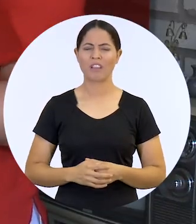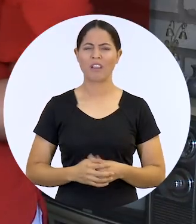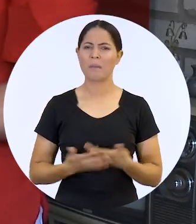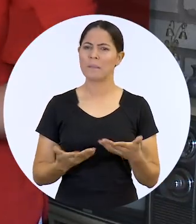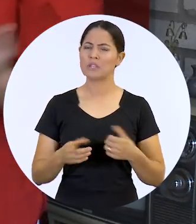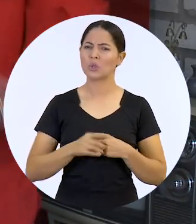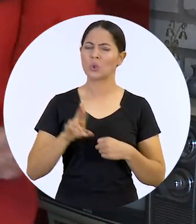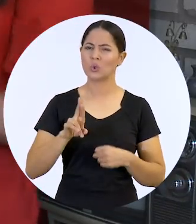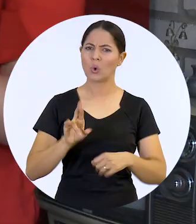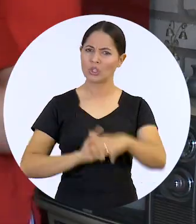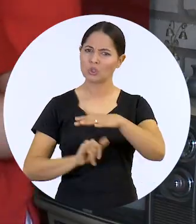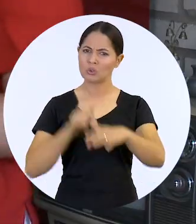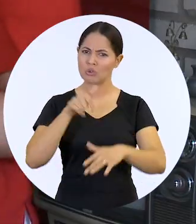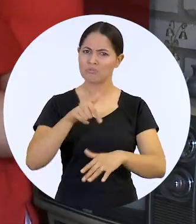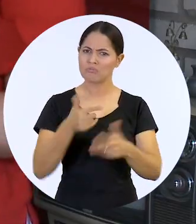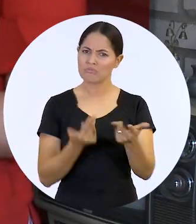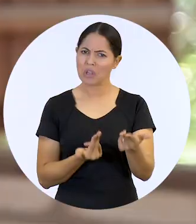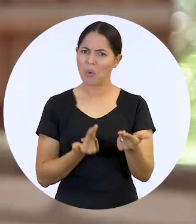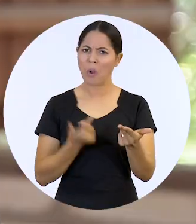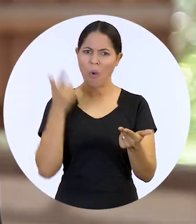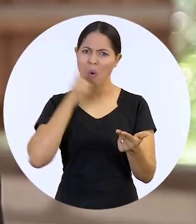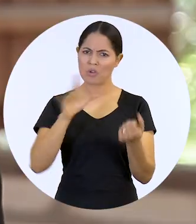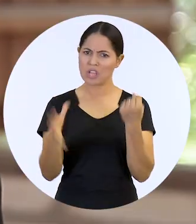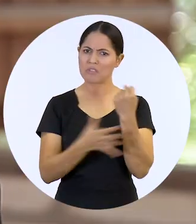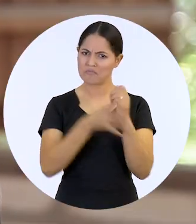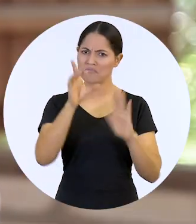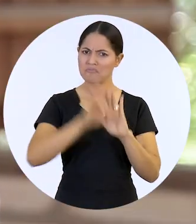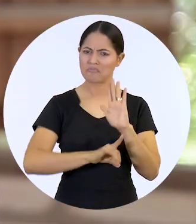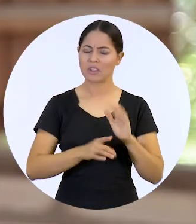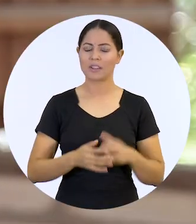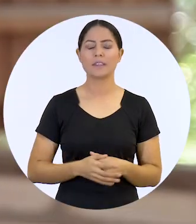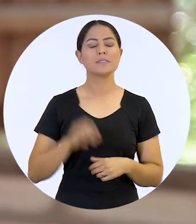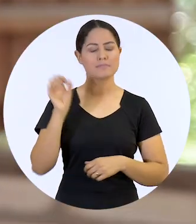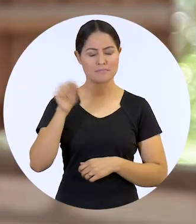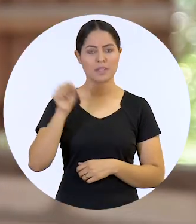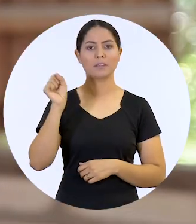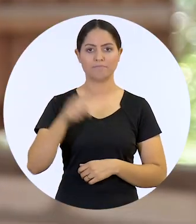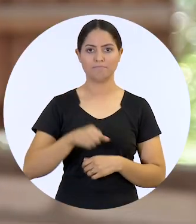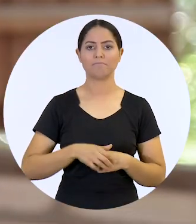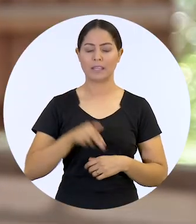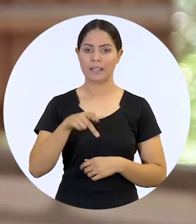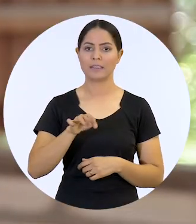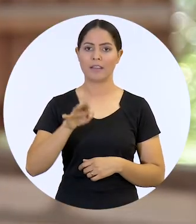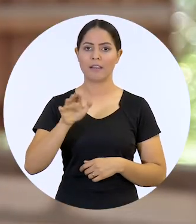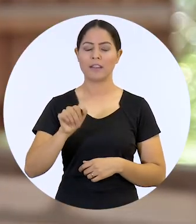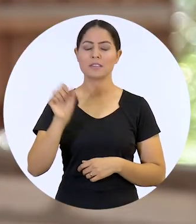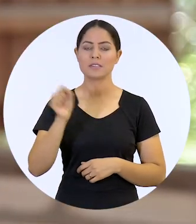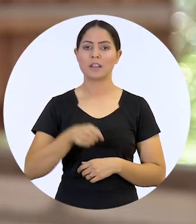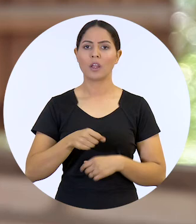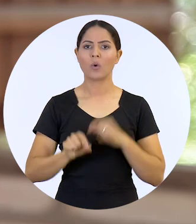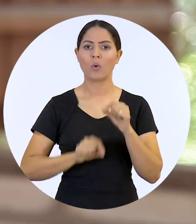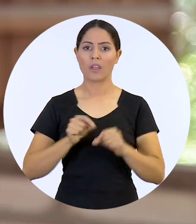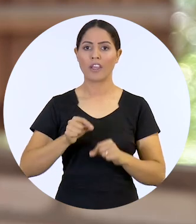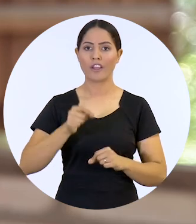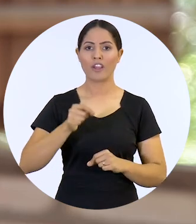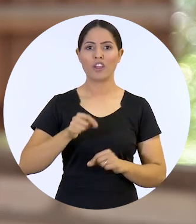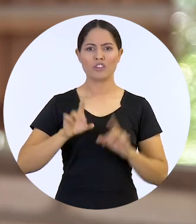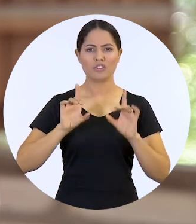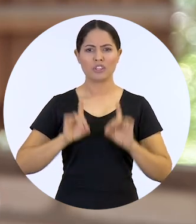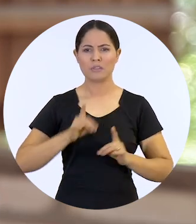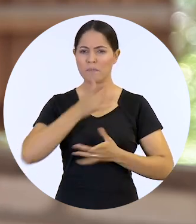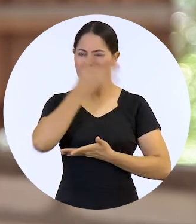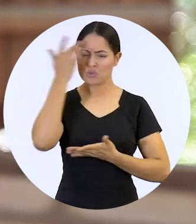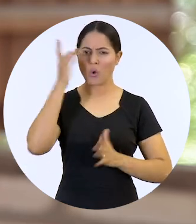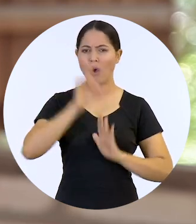como essa são uma forma de garantir os direitos dos idosos? Sim, Natália, a dignidade humana, que é o que se busca, né,